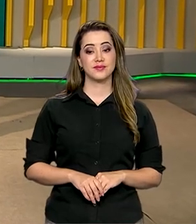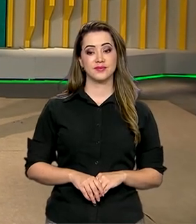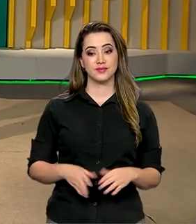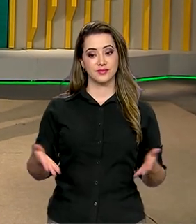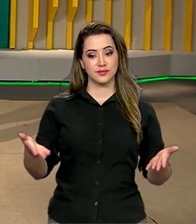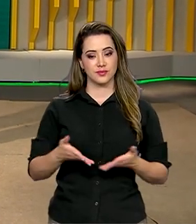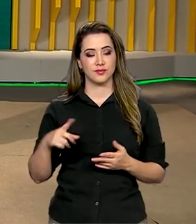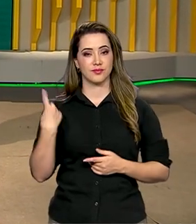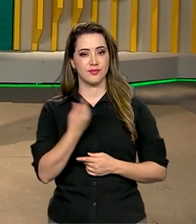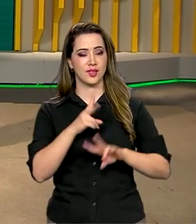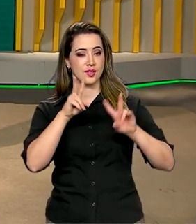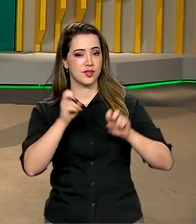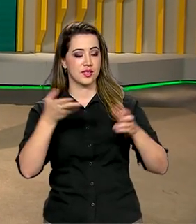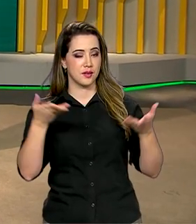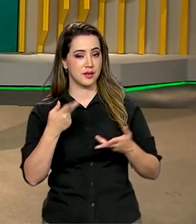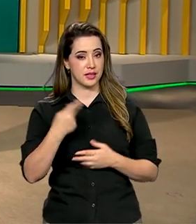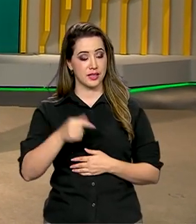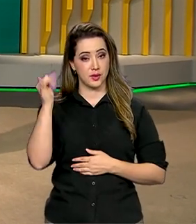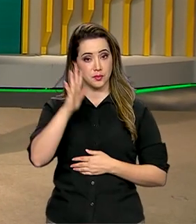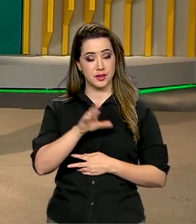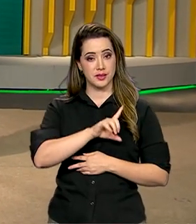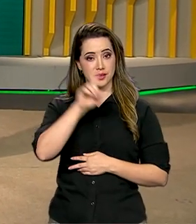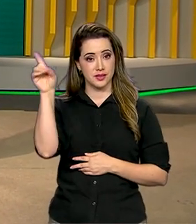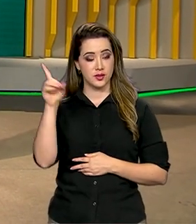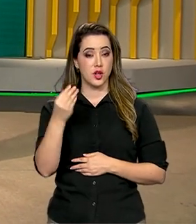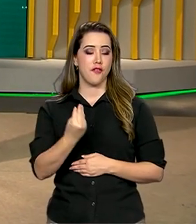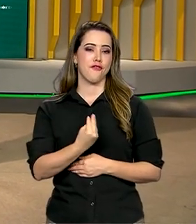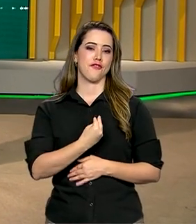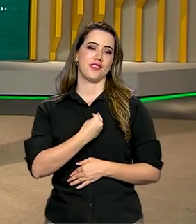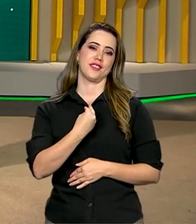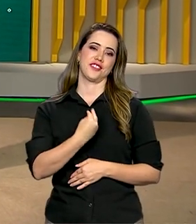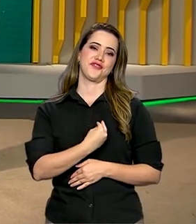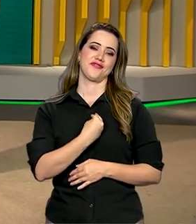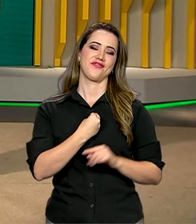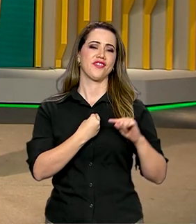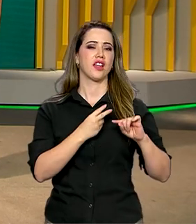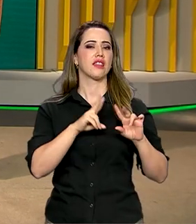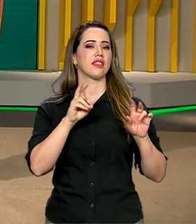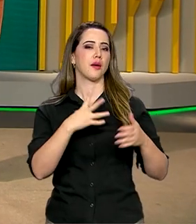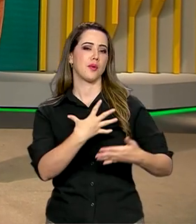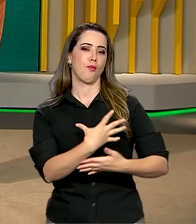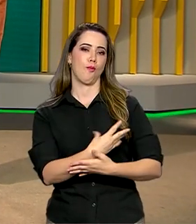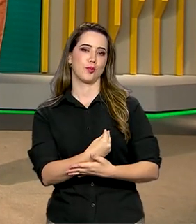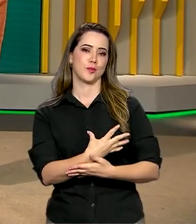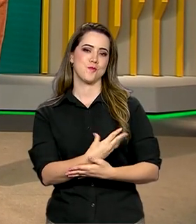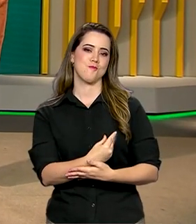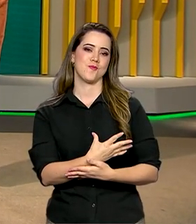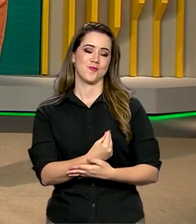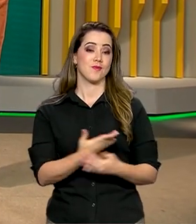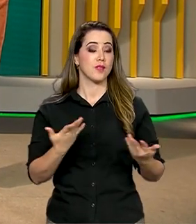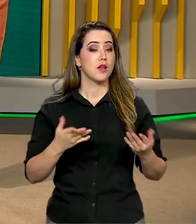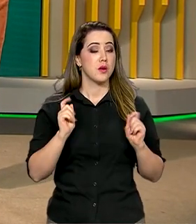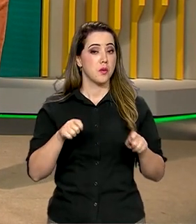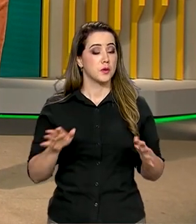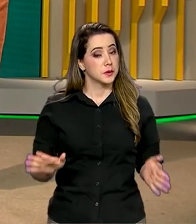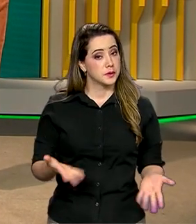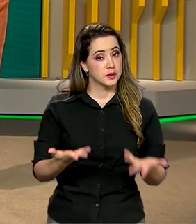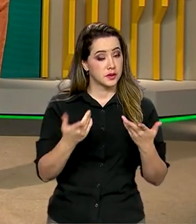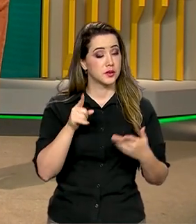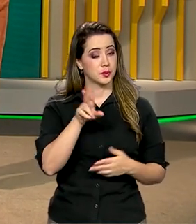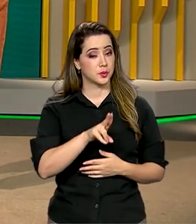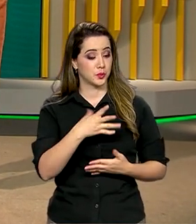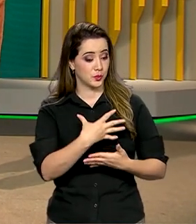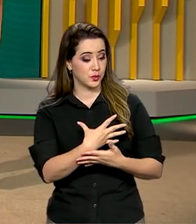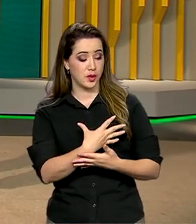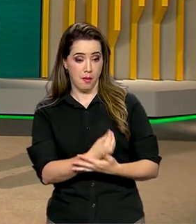Agora, o nosso assunto aqui no Brasil em Dia é vida. Nós estamos falando de amamentação, Ana. E como forma de incentivar essa prática